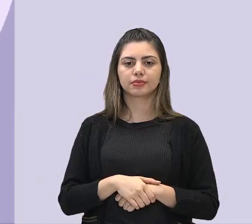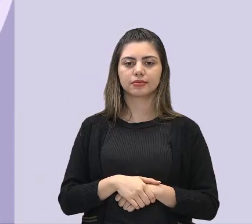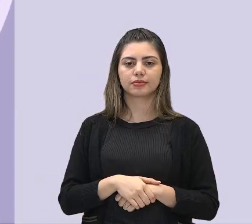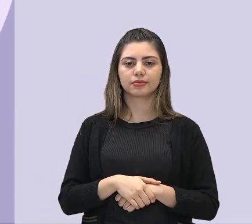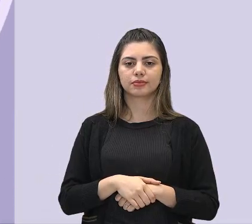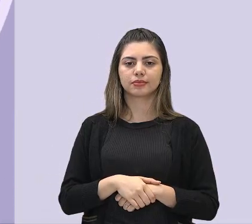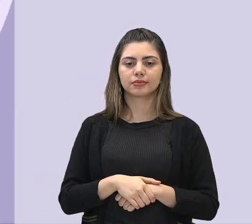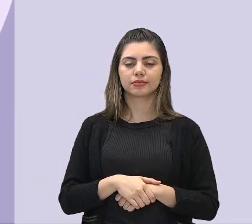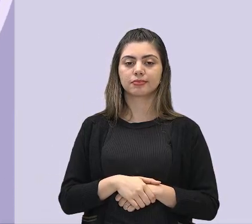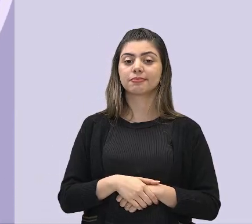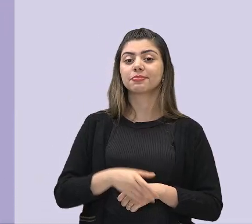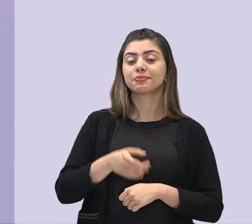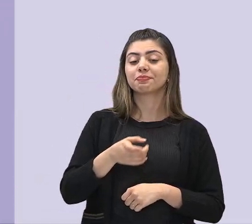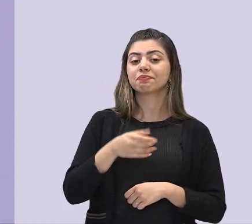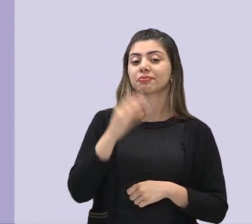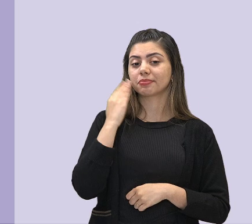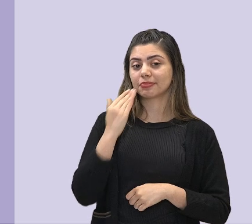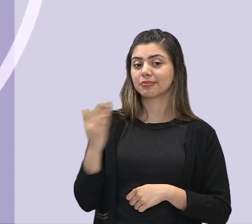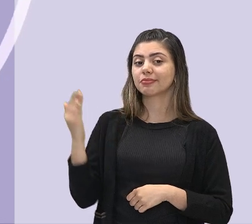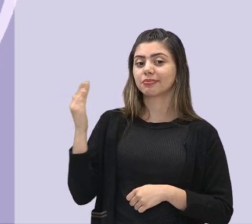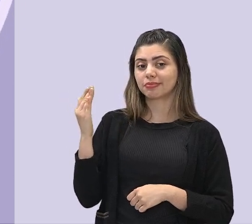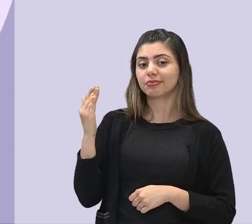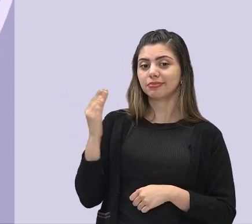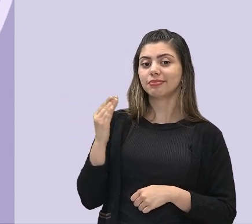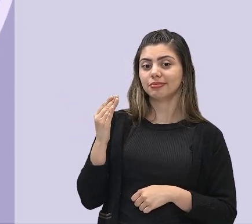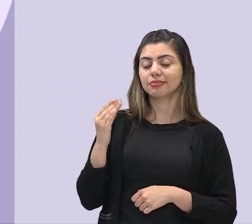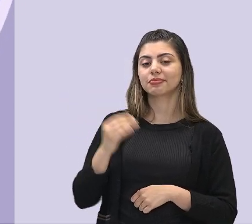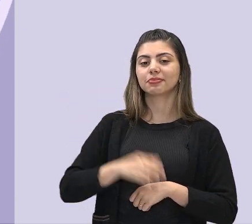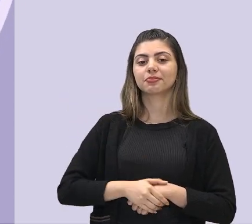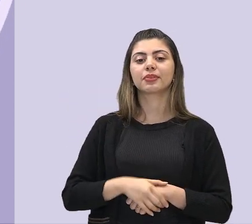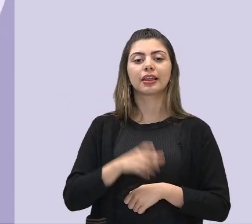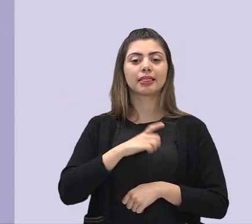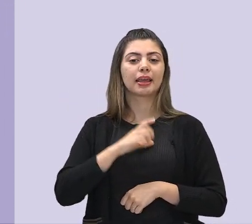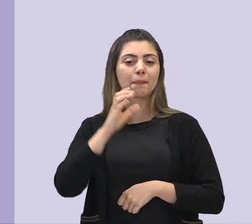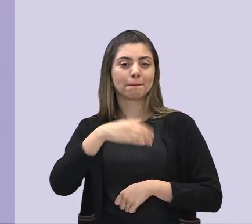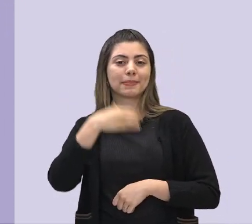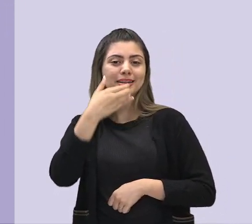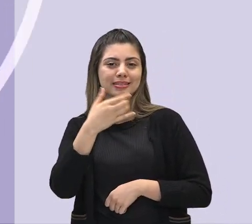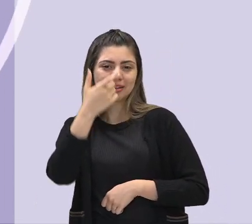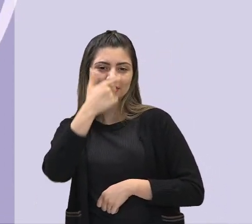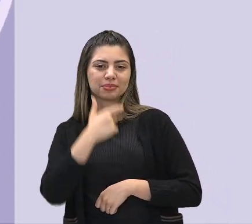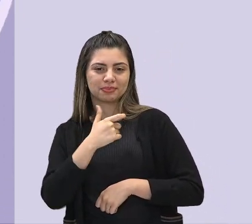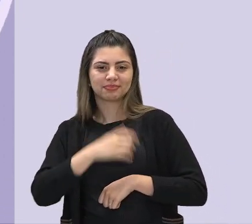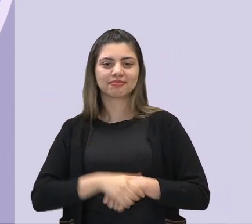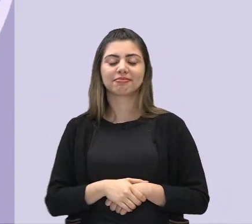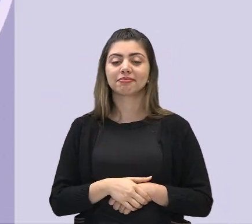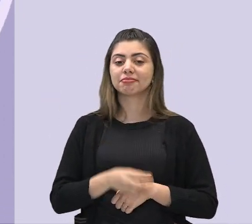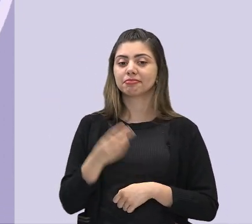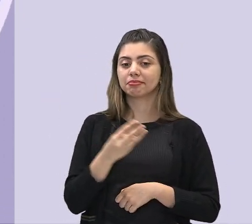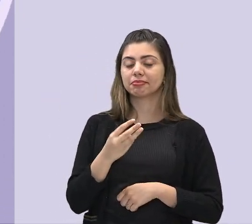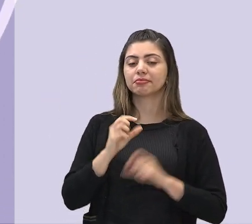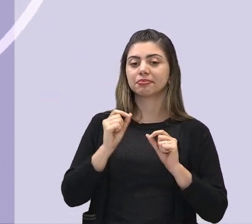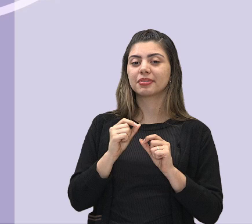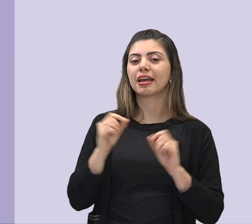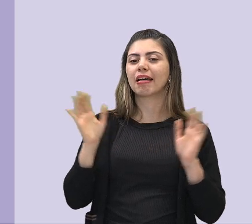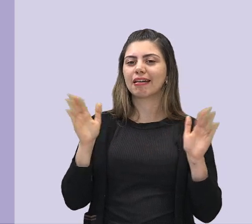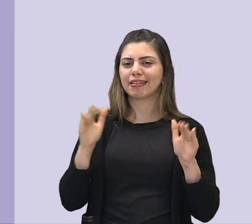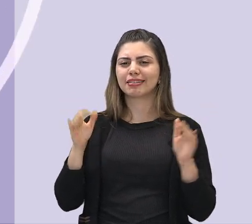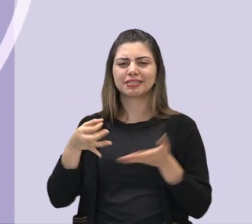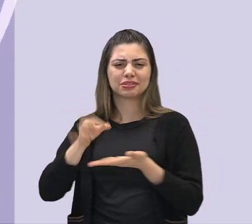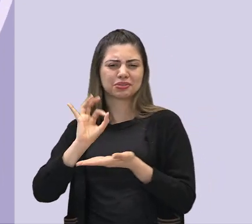1. Dente de alho. 2. Maçã do rosto. 3. Asa da